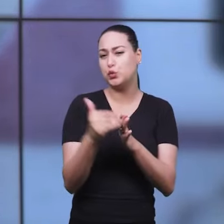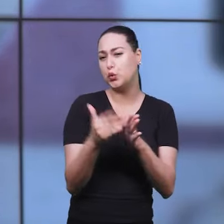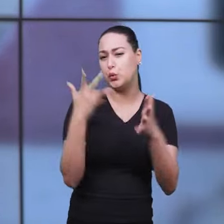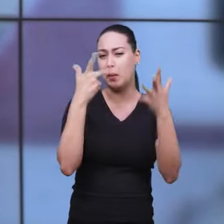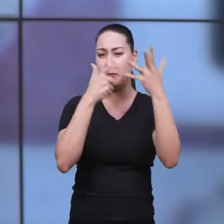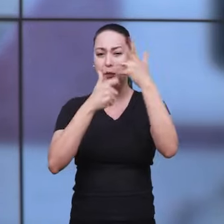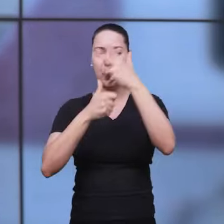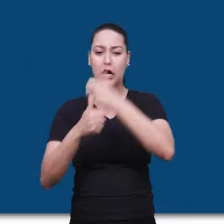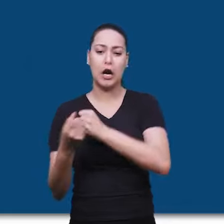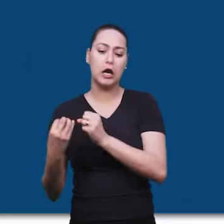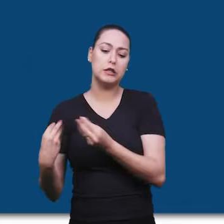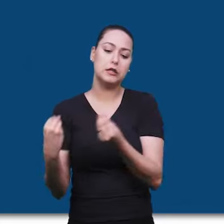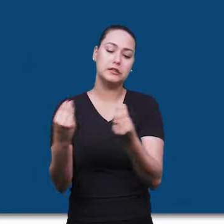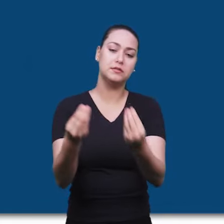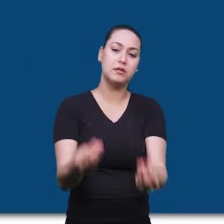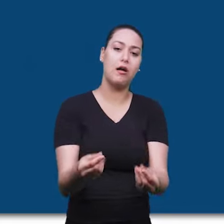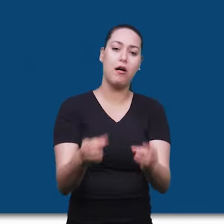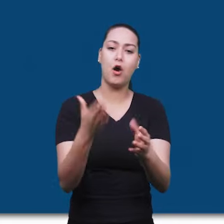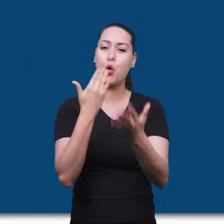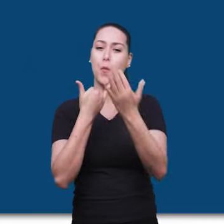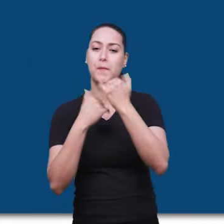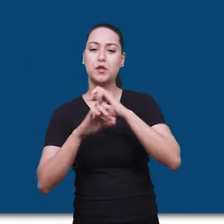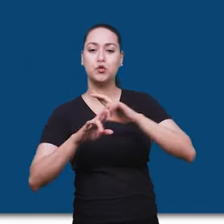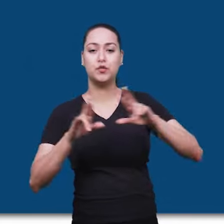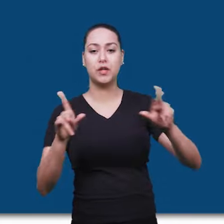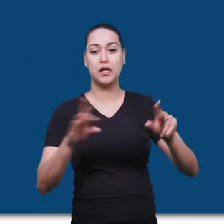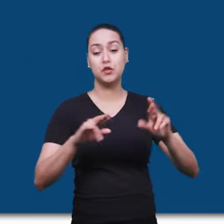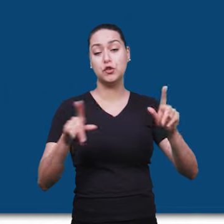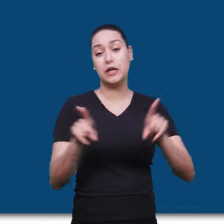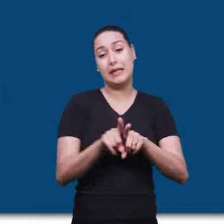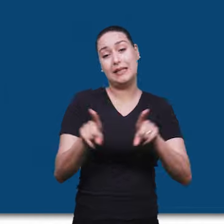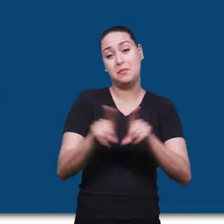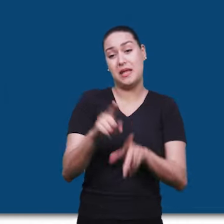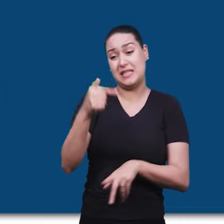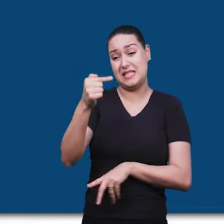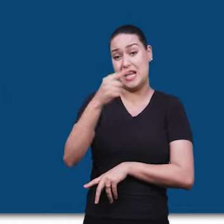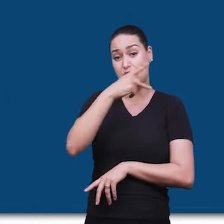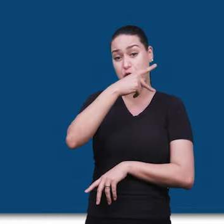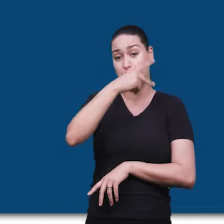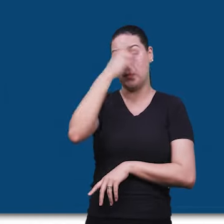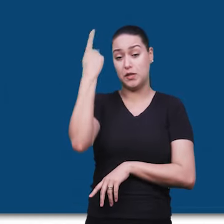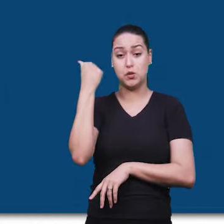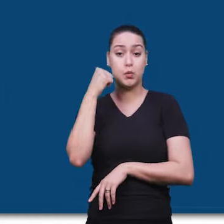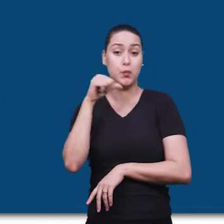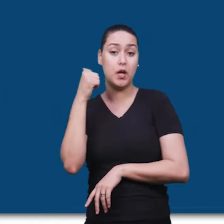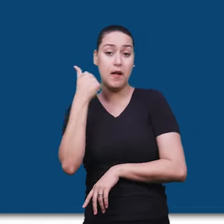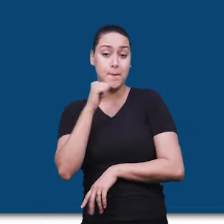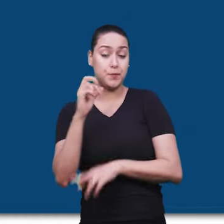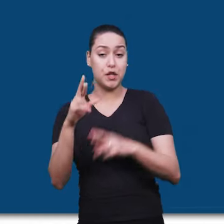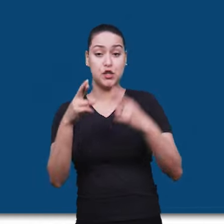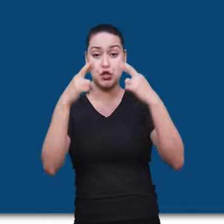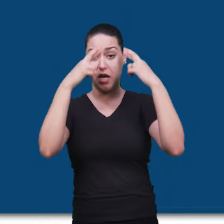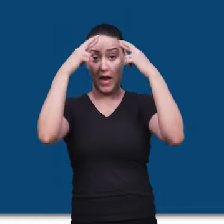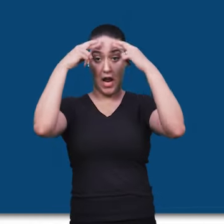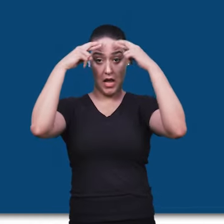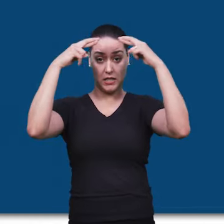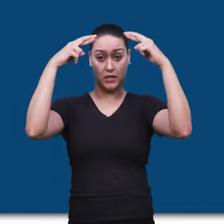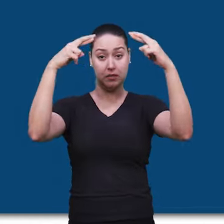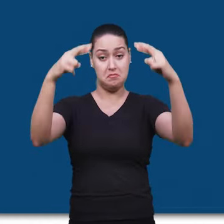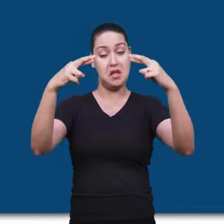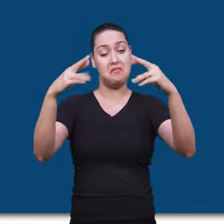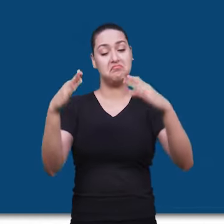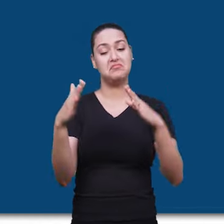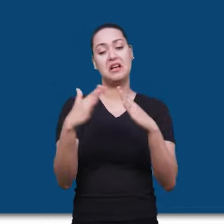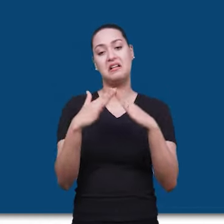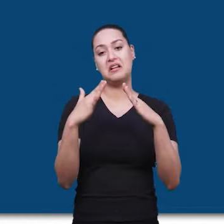seus alimentos, como também das 7 moças de respeito da casa do rei, e a fez